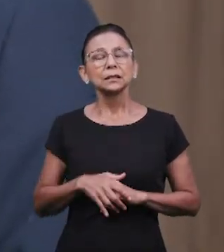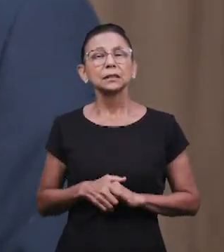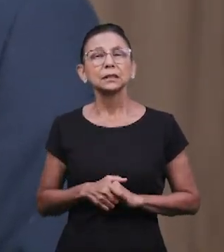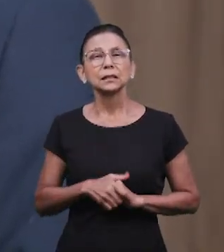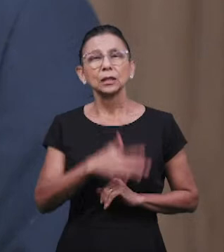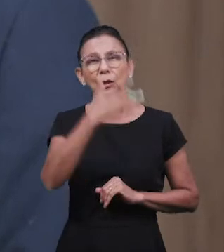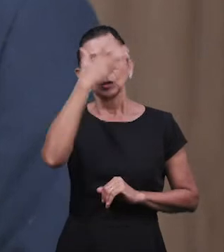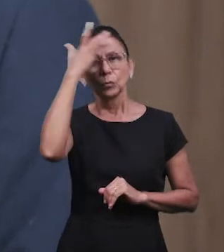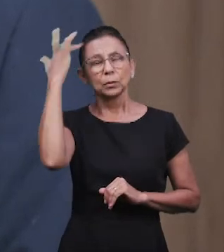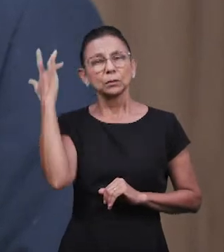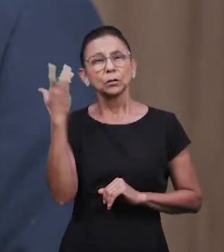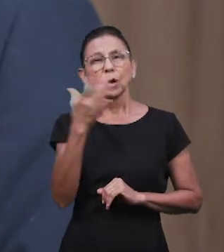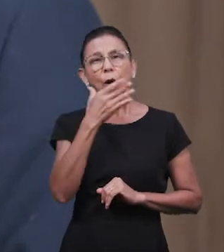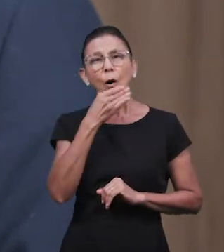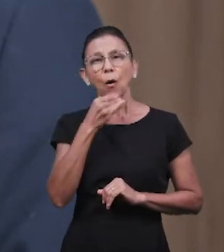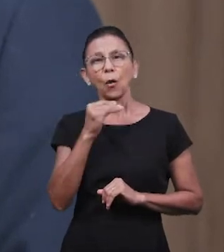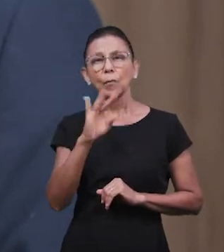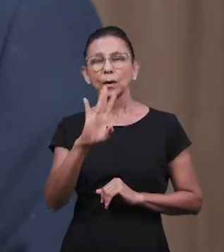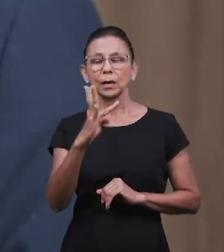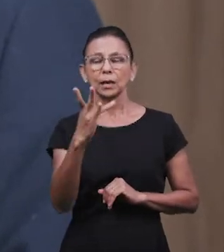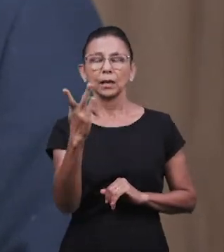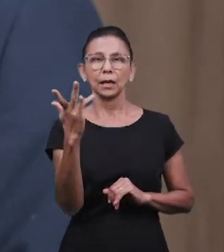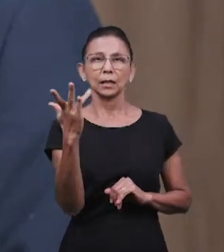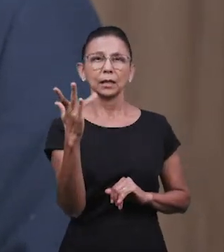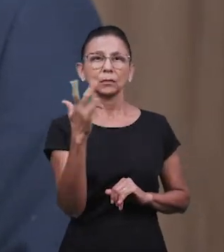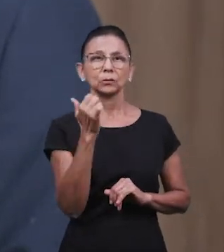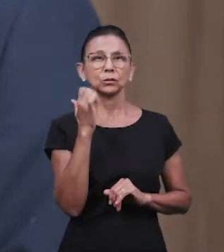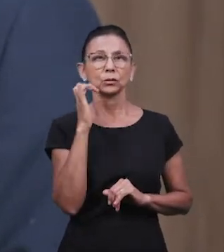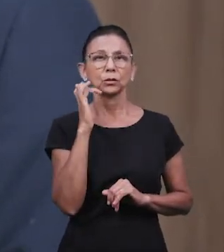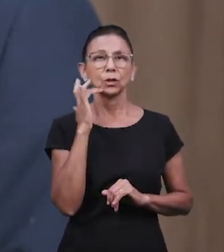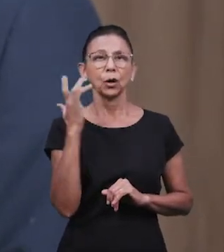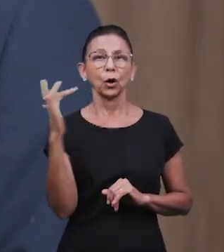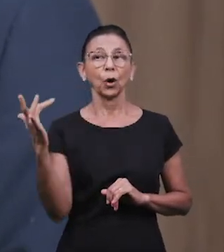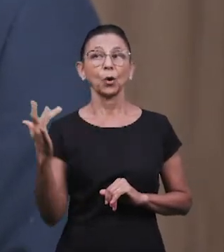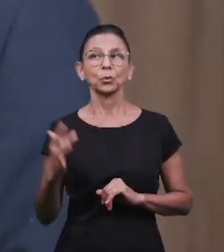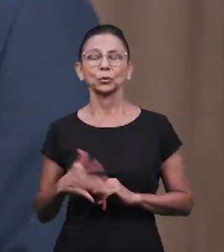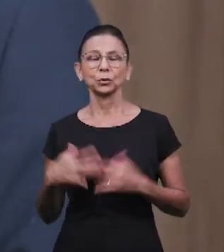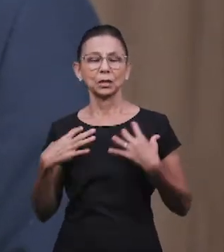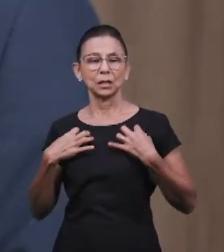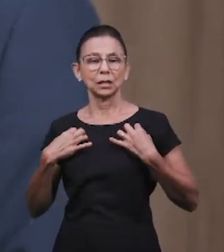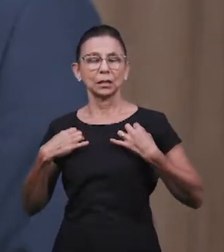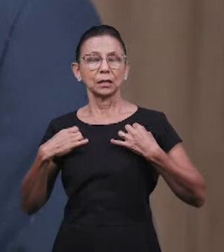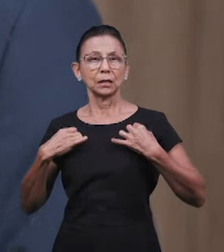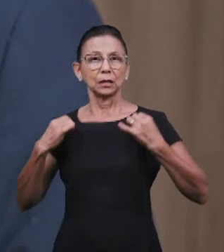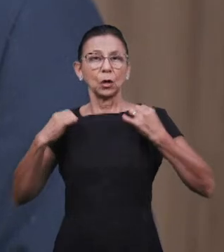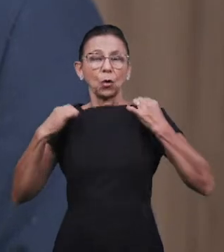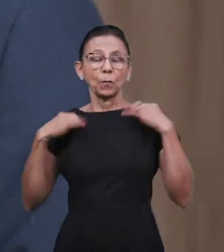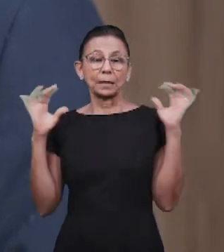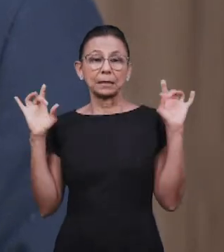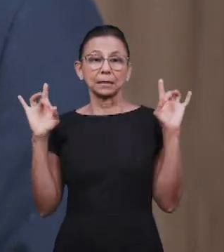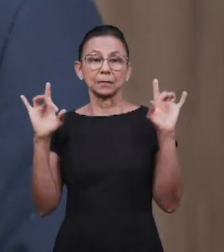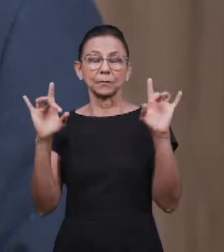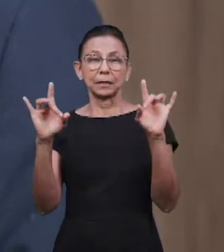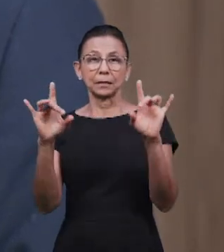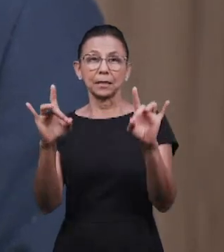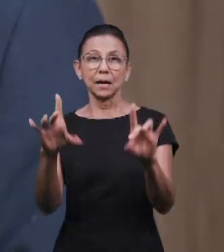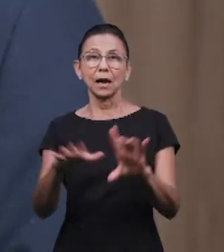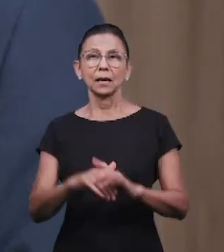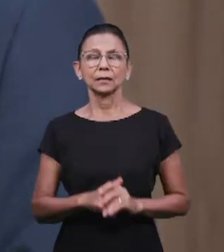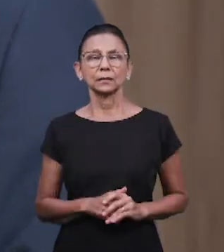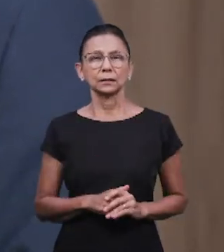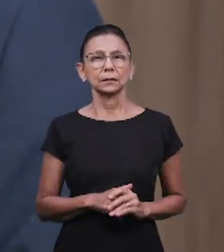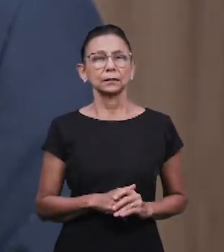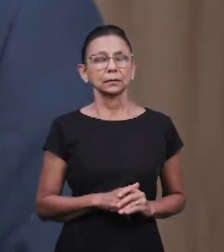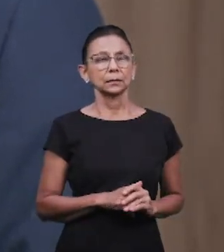com anel de ouro no dedo, com vestidos preciosos, entrar também algum pobre com sorte